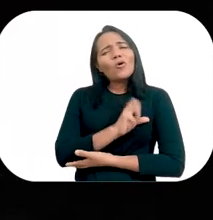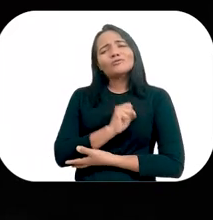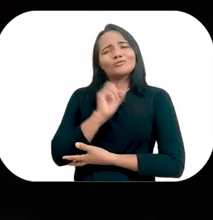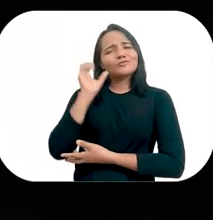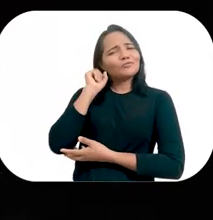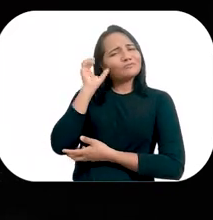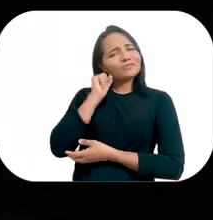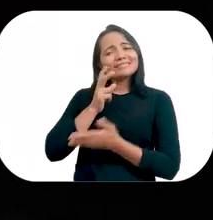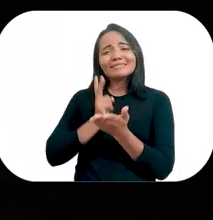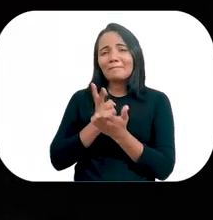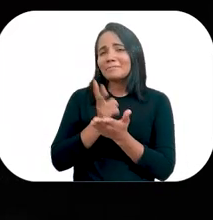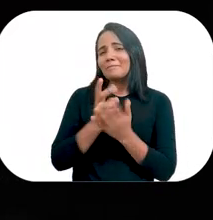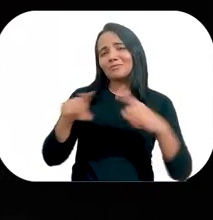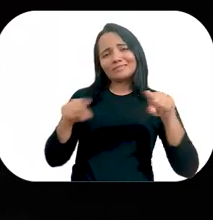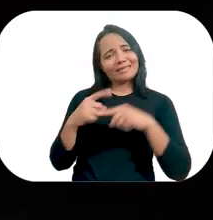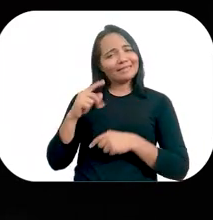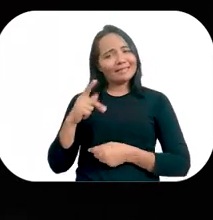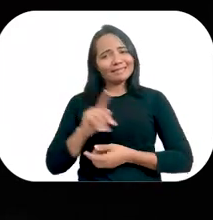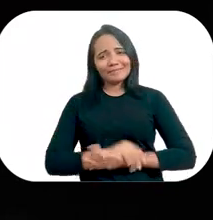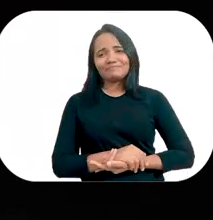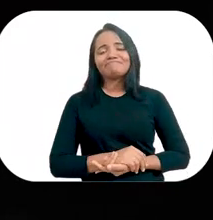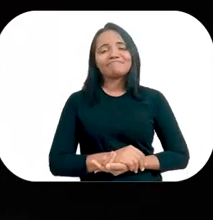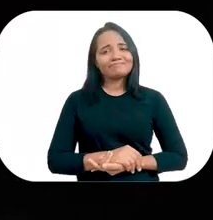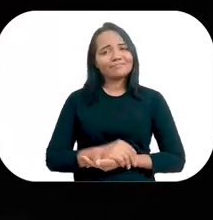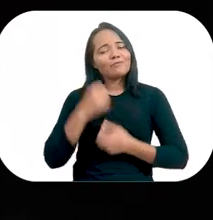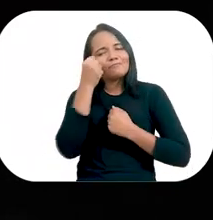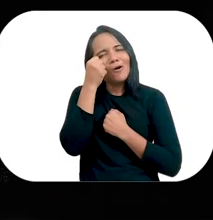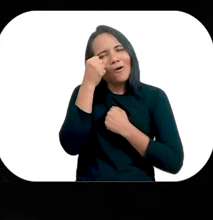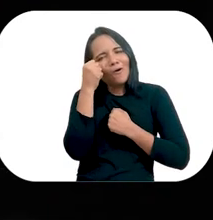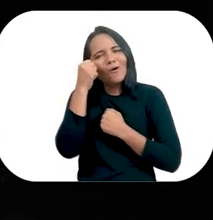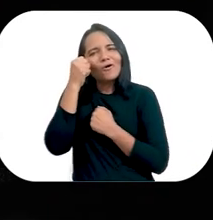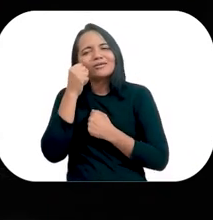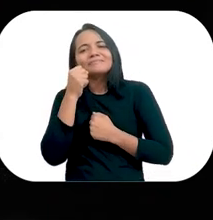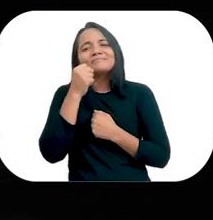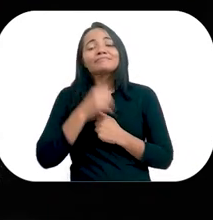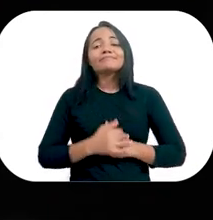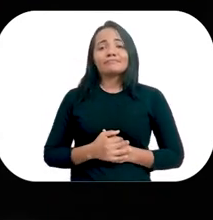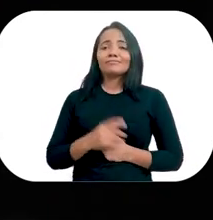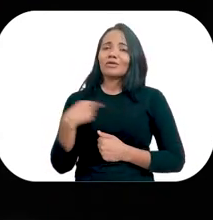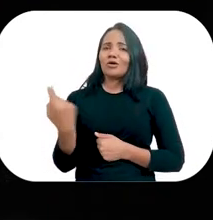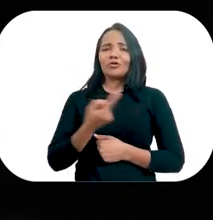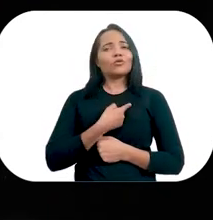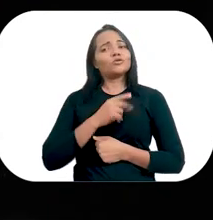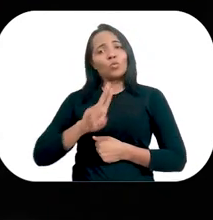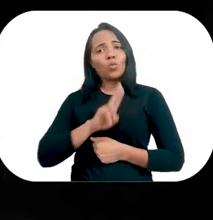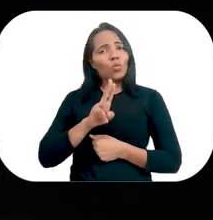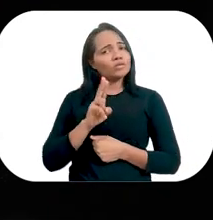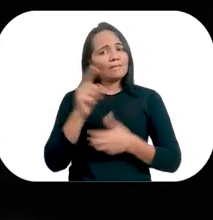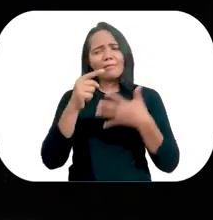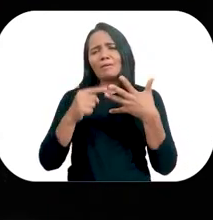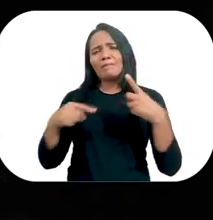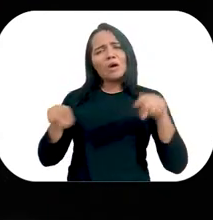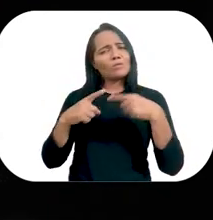está no meu dia a dia de escutá-lo. Né? No forró também, quando a gente toca o forró Pé de Serra, eu toco várias músicas dele.